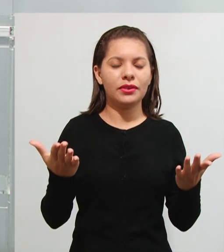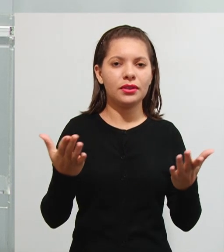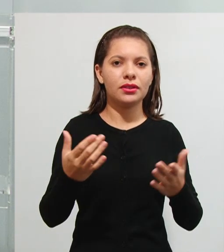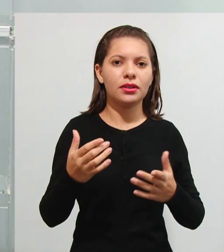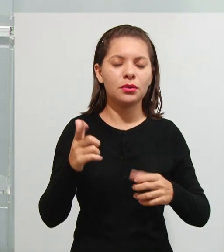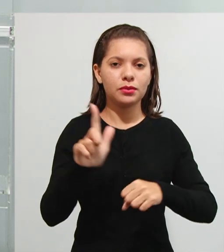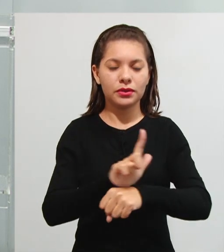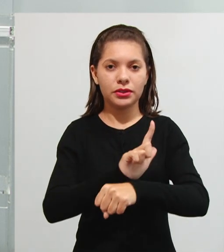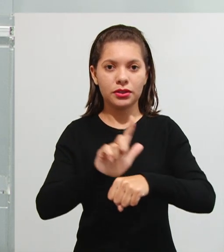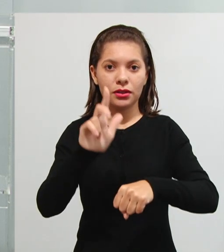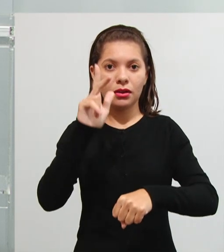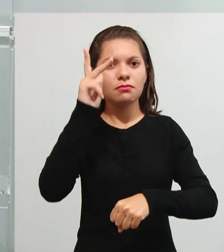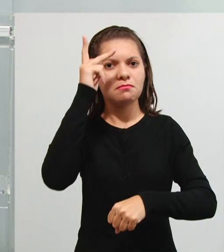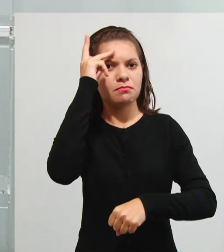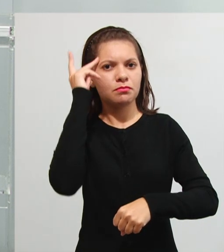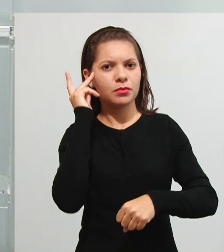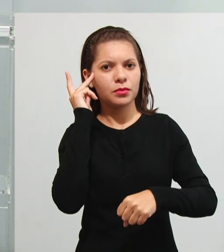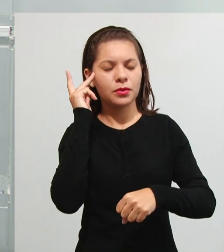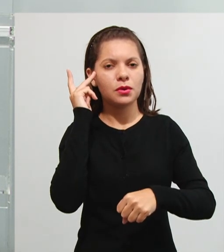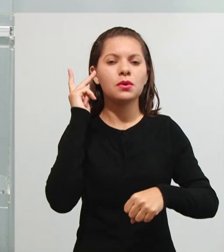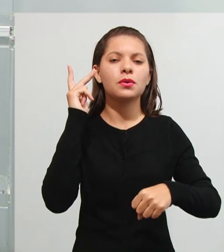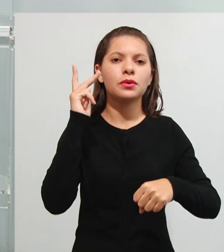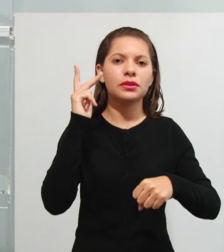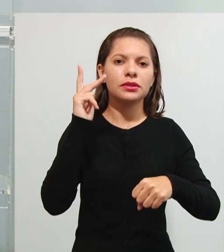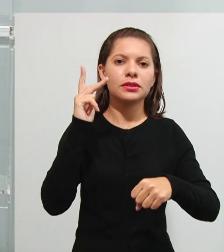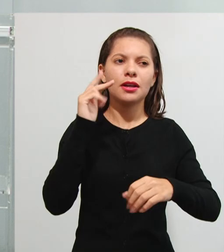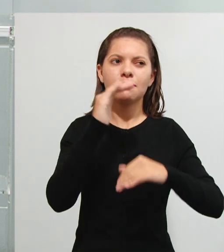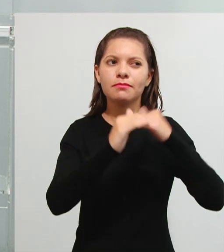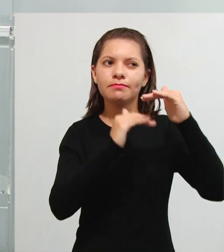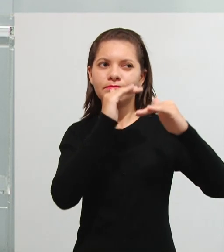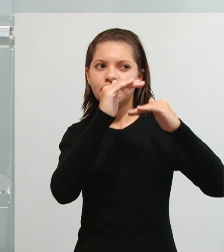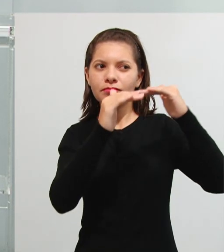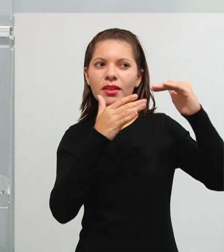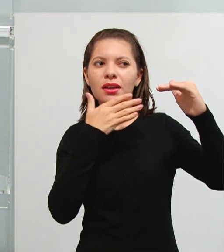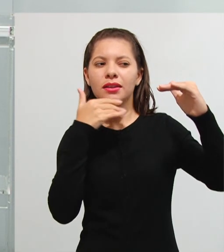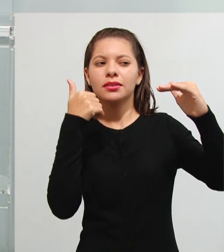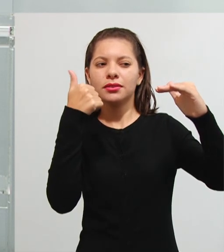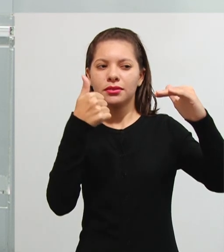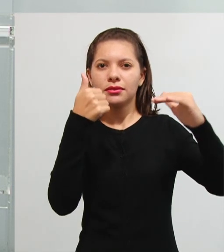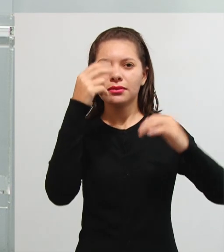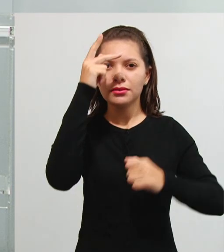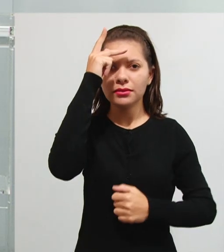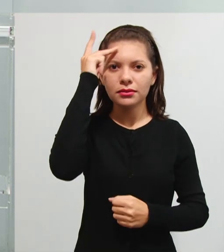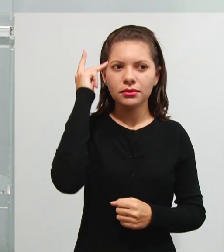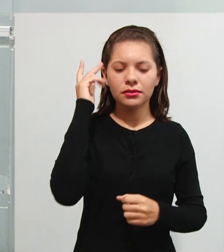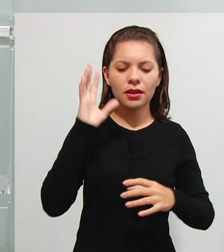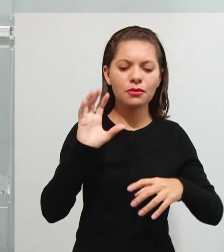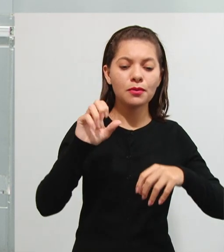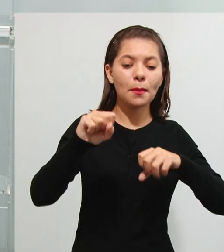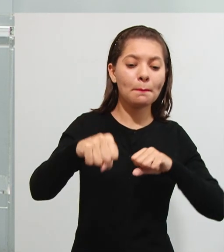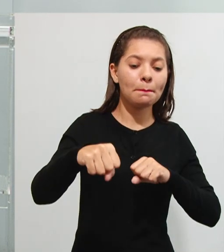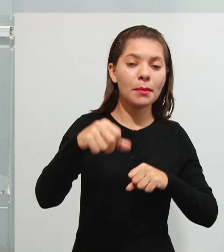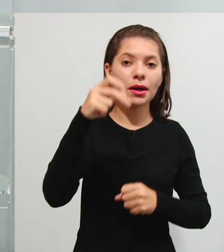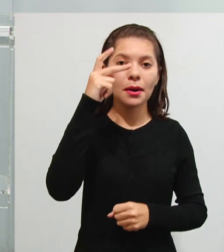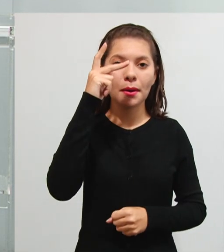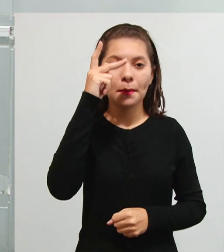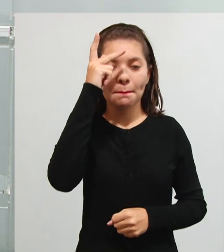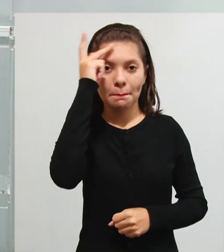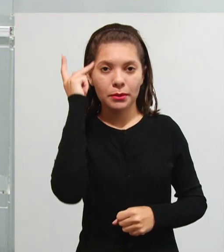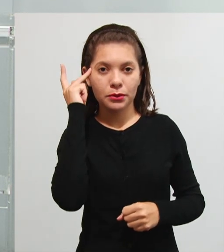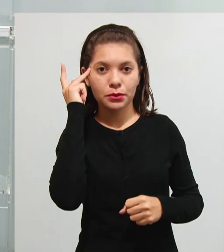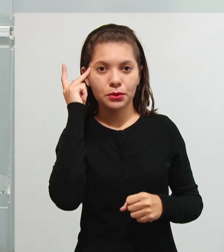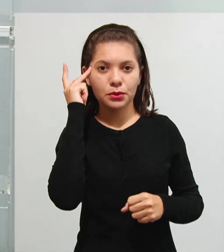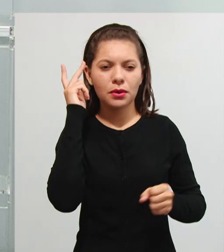de pessoas ela trabalha nisso também em desenvolver as pessoas né formar essas pessoas para que elas possam